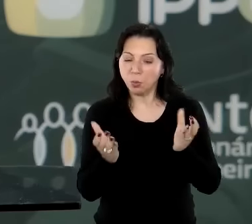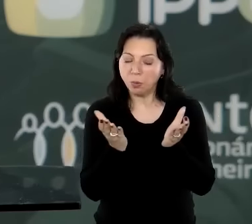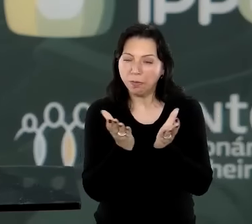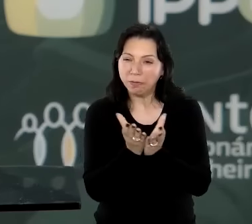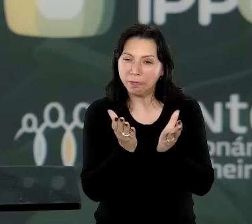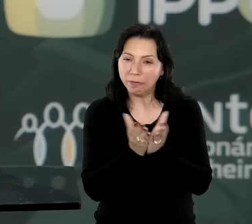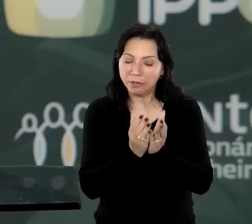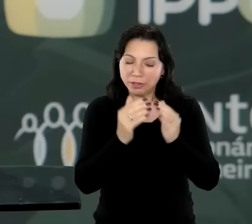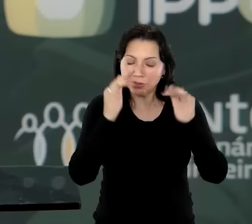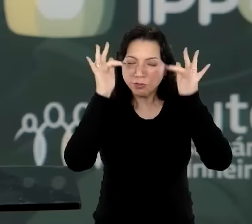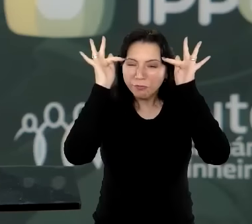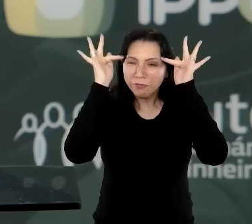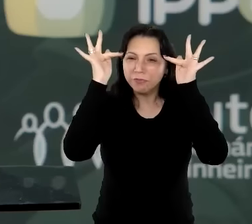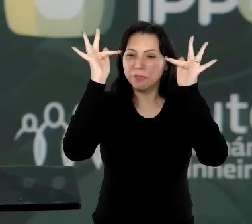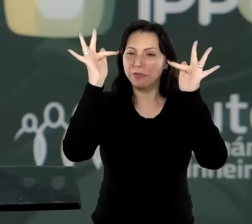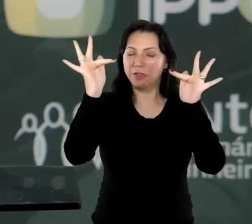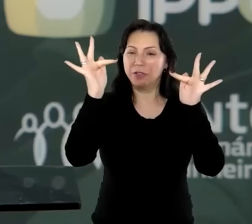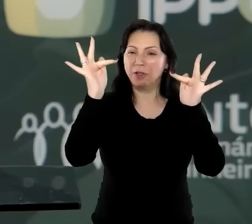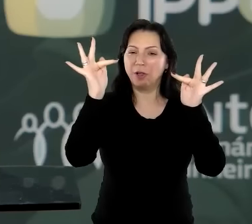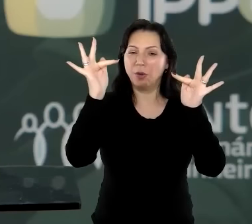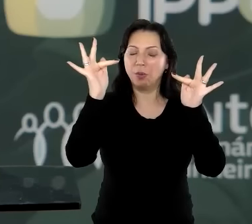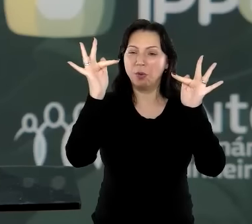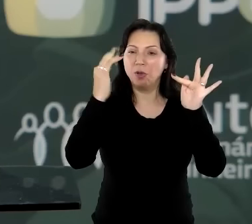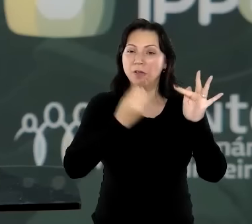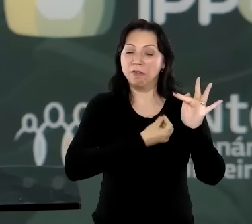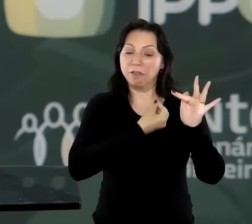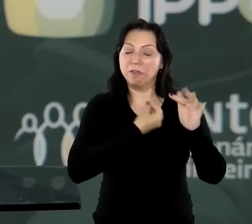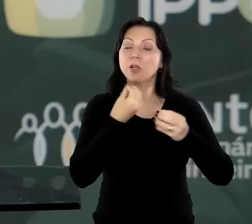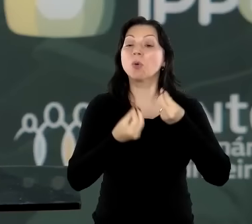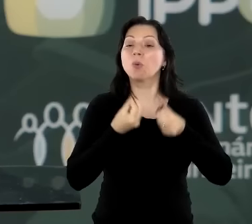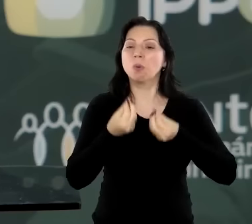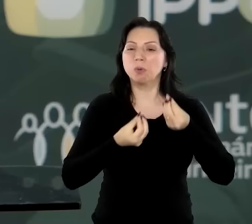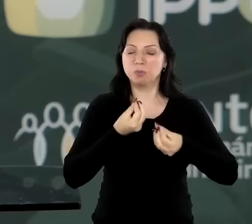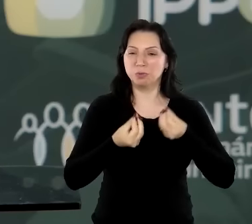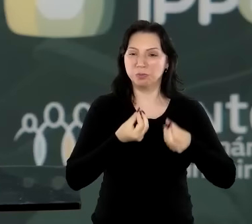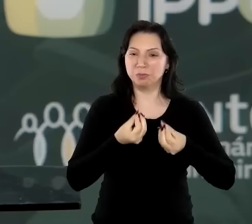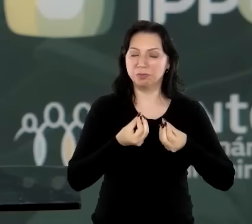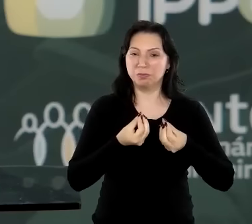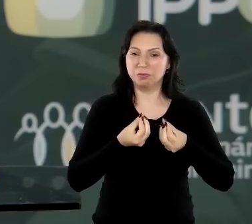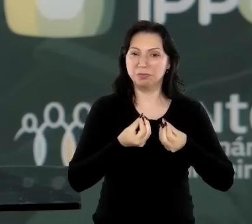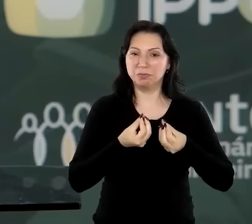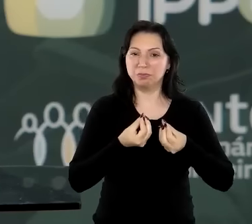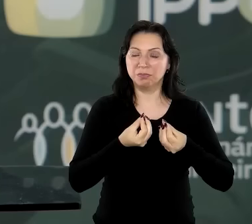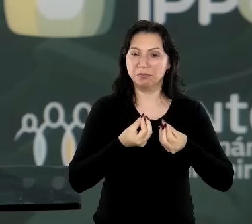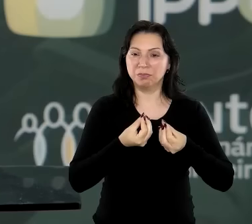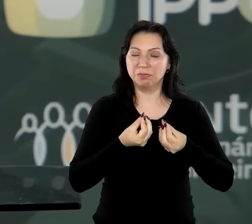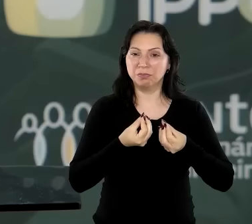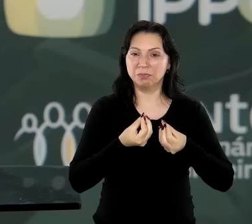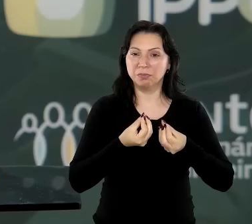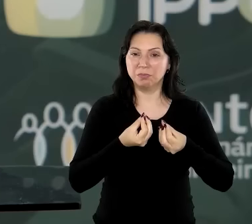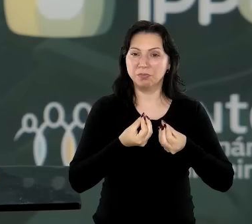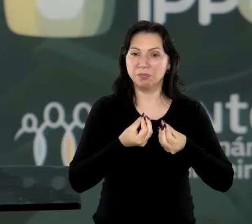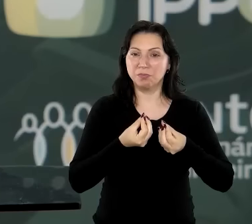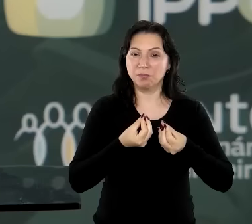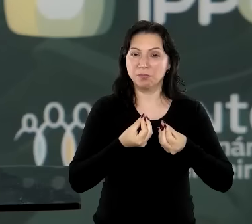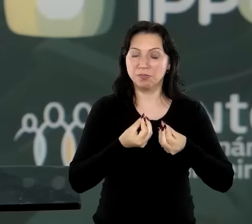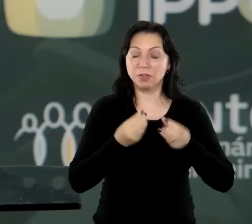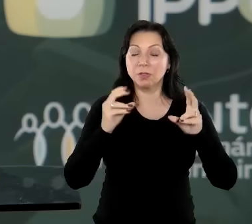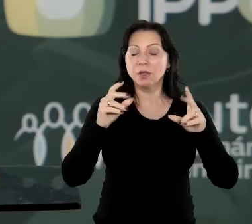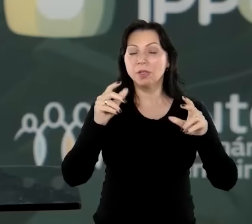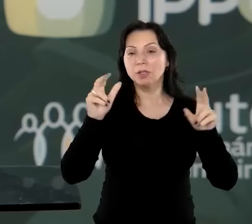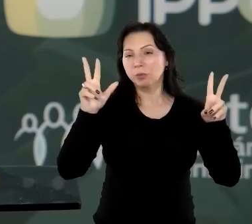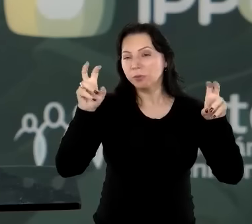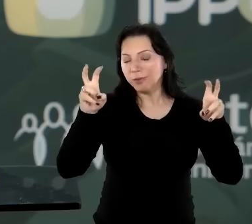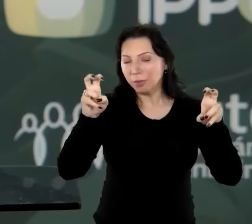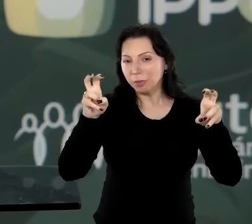fora dos portões da religiosidade. Como ser um crente fiel fora dos